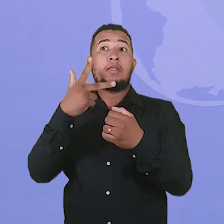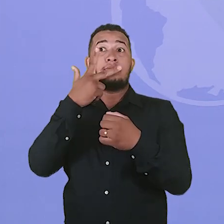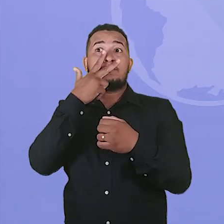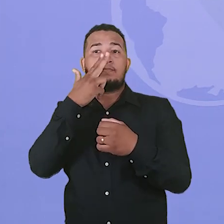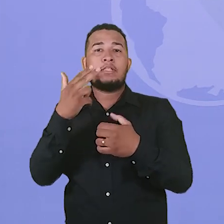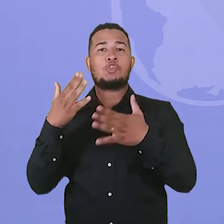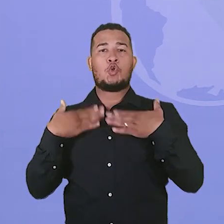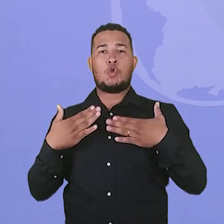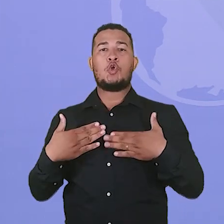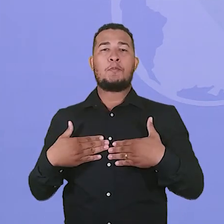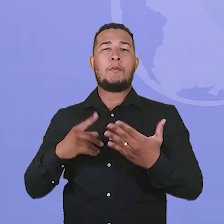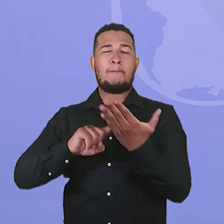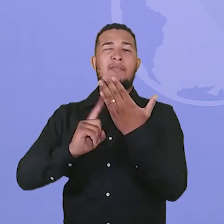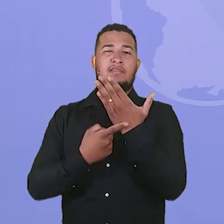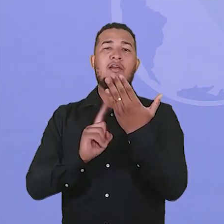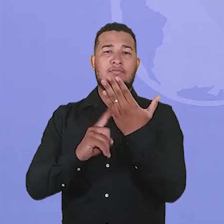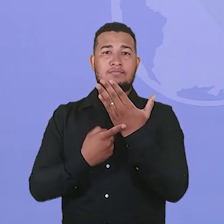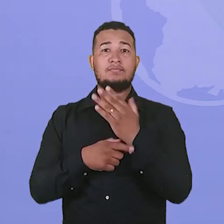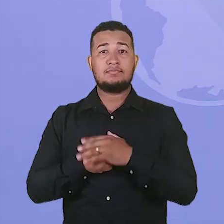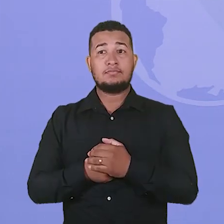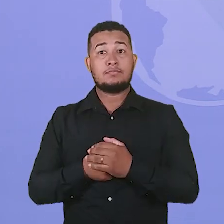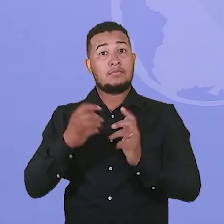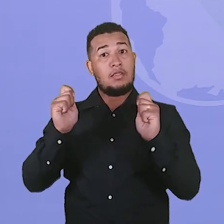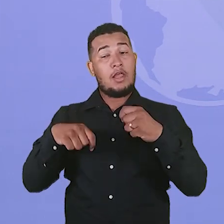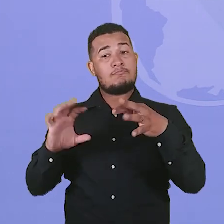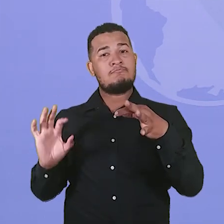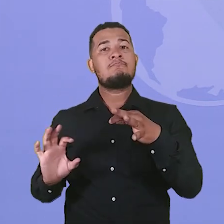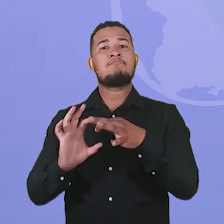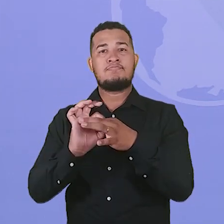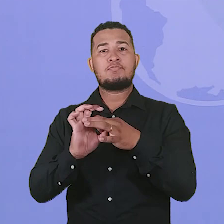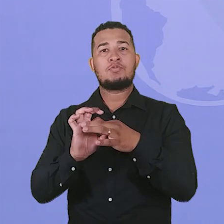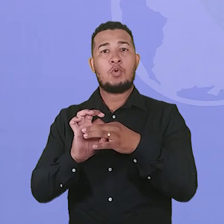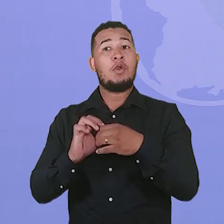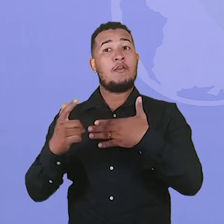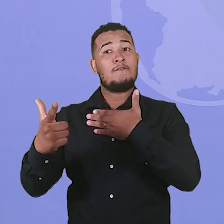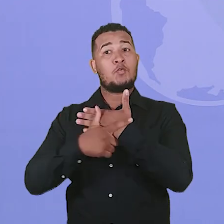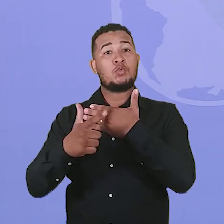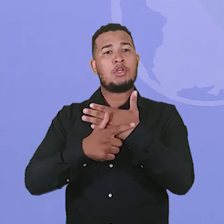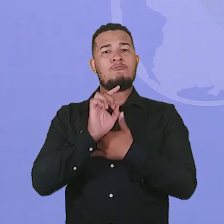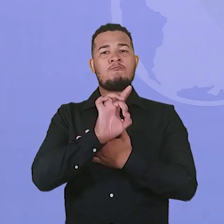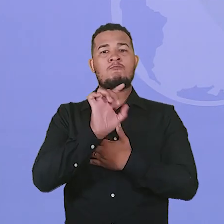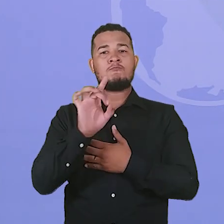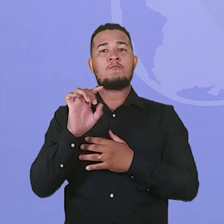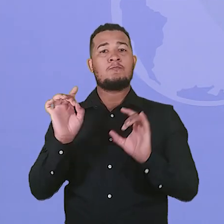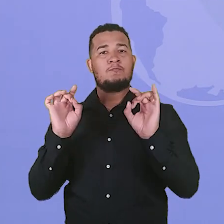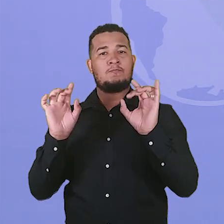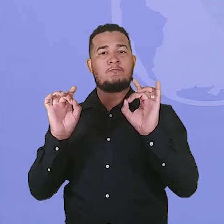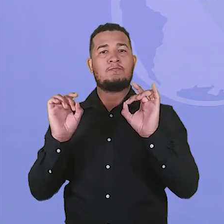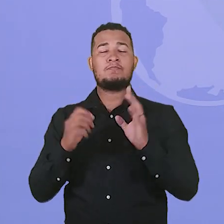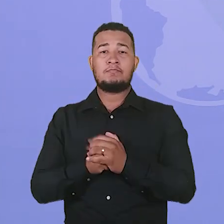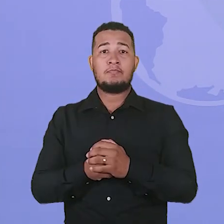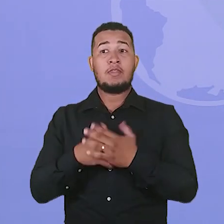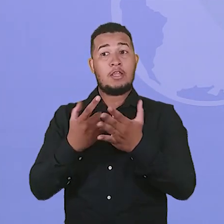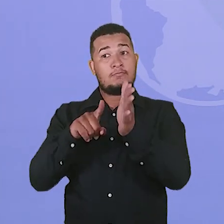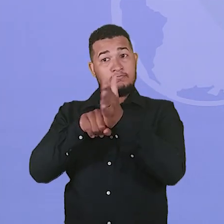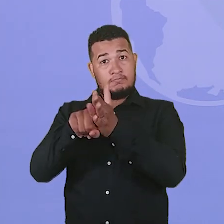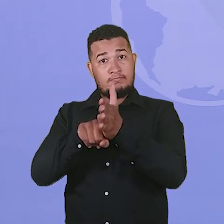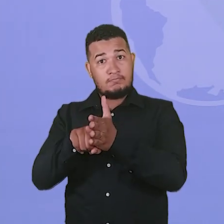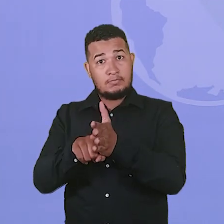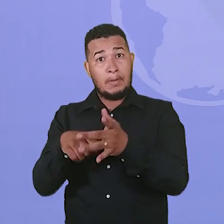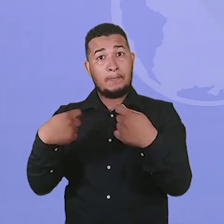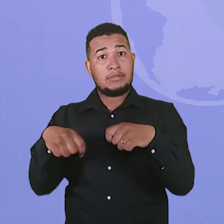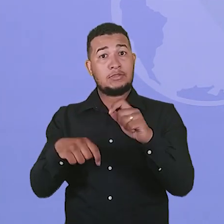parte de um corpo, né? Desempenhando uma função específica. E para investigar esse fato